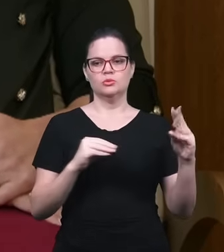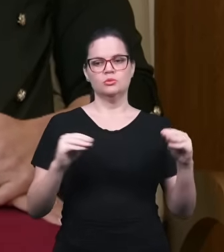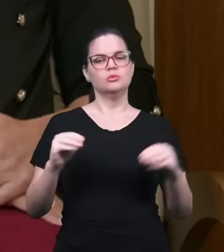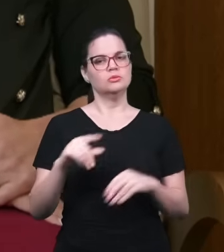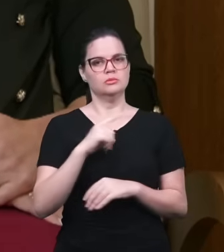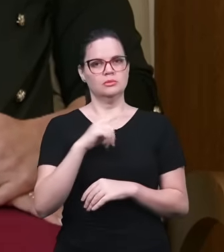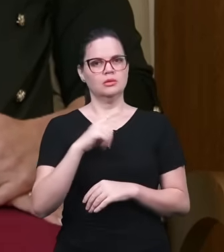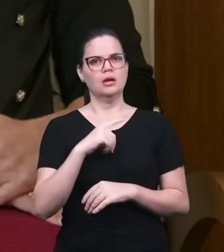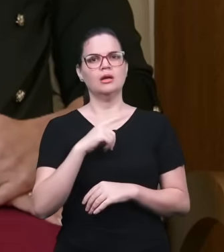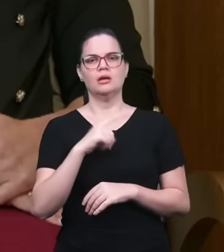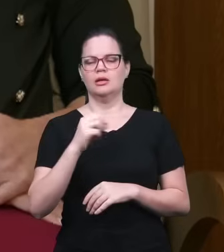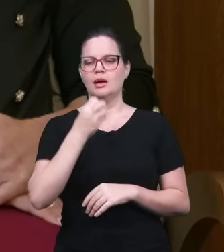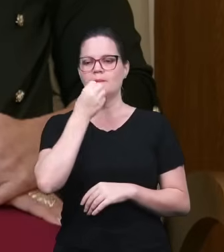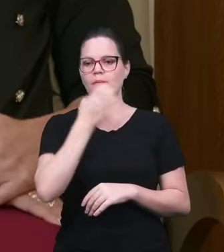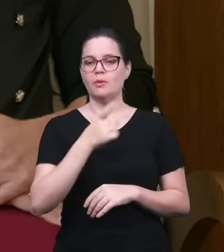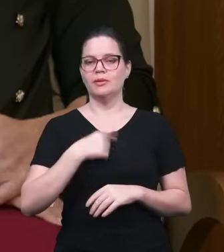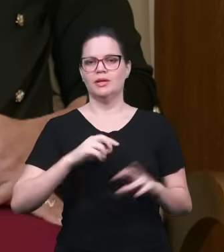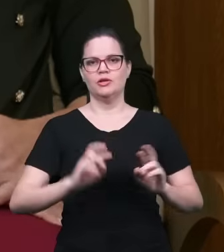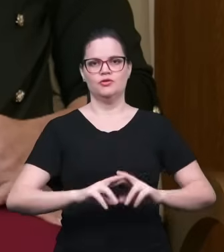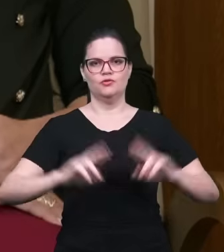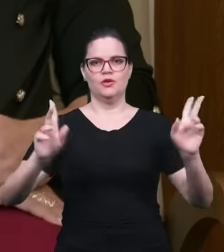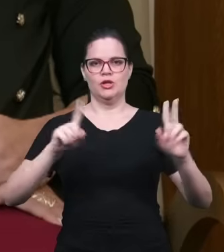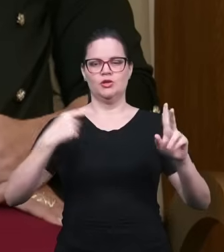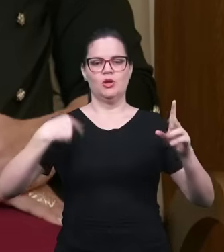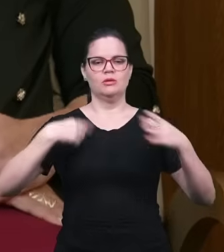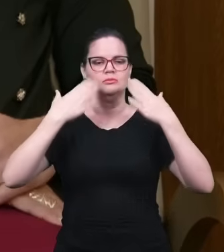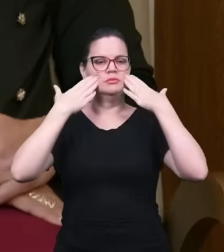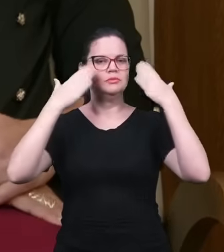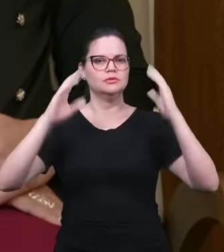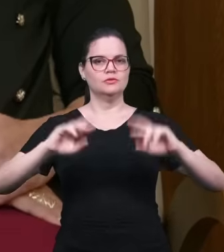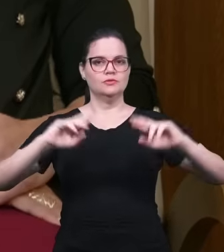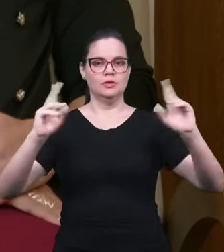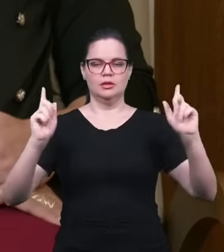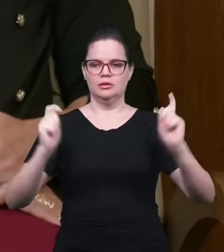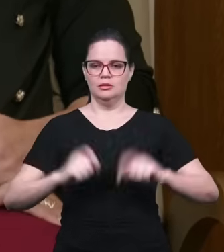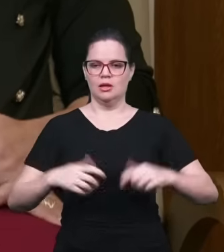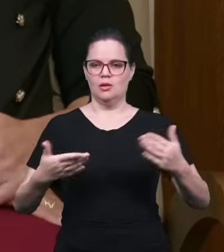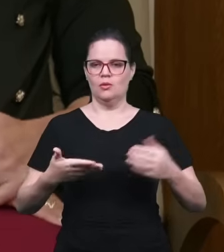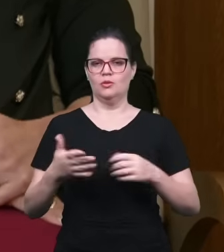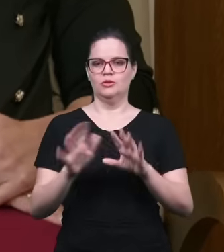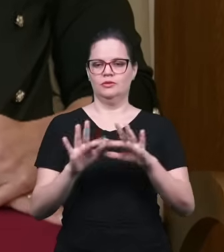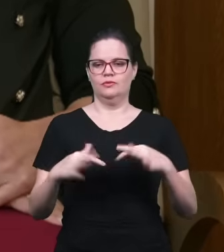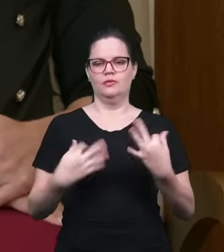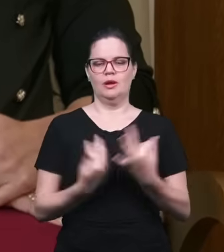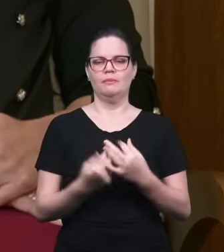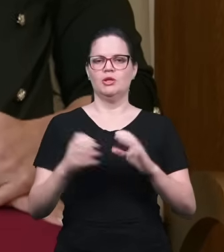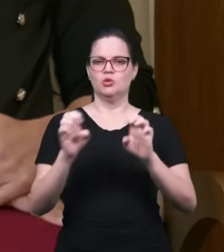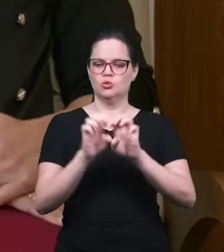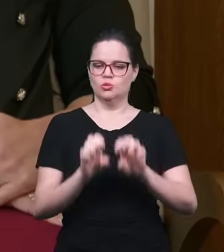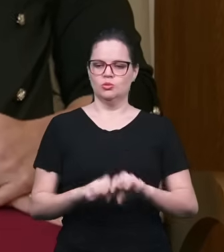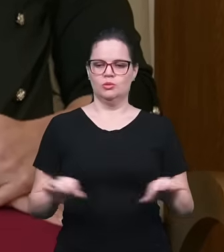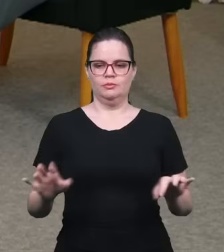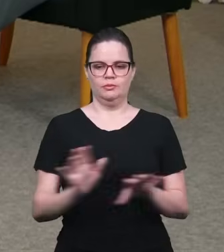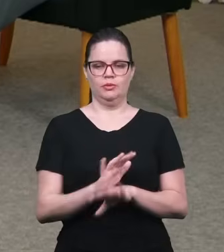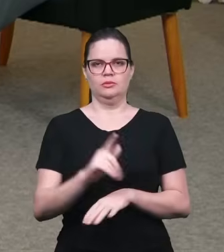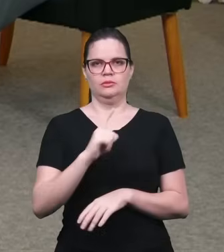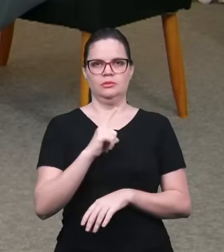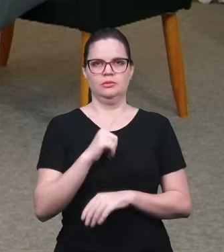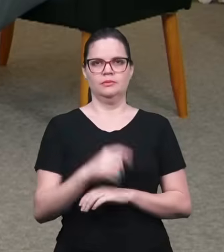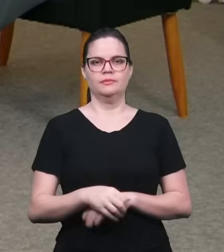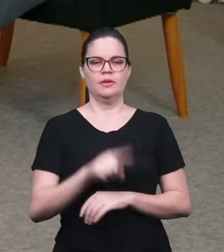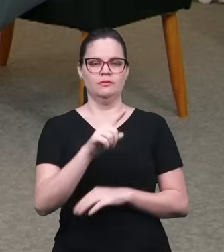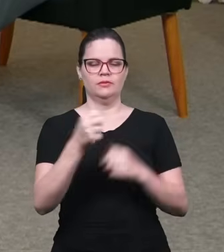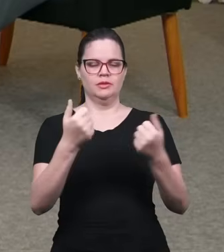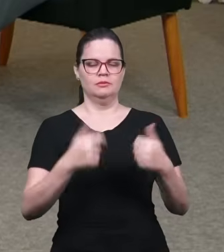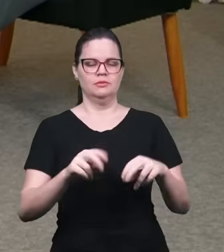Isso prepara, né, um lar estruturado hoje, né, Glória a Deus. Na presença do Senhor. Quando você falou de